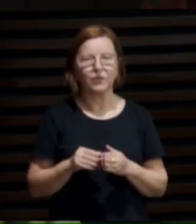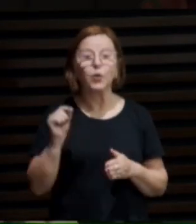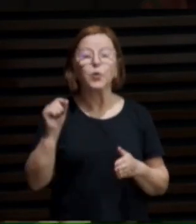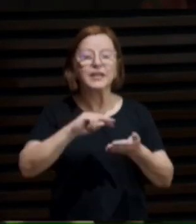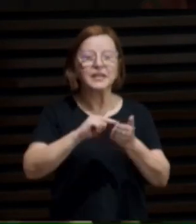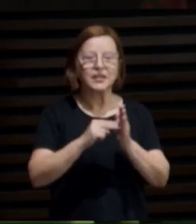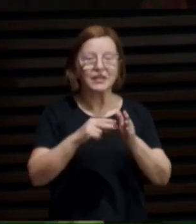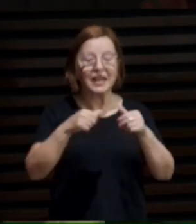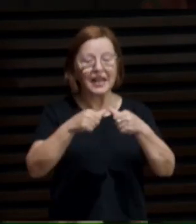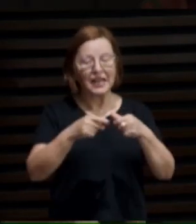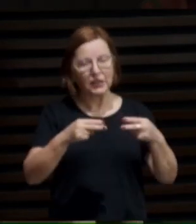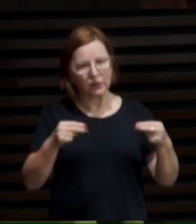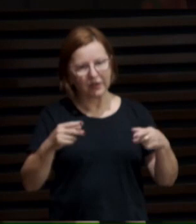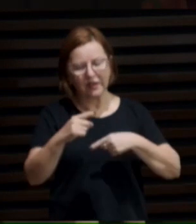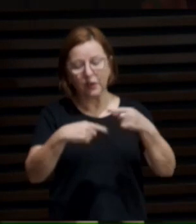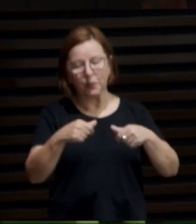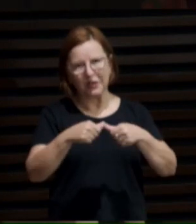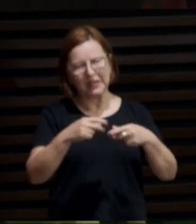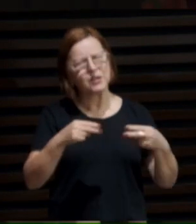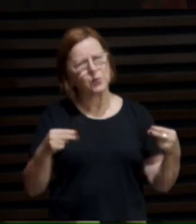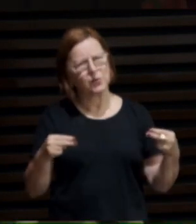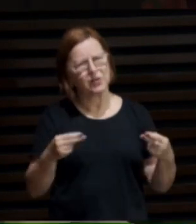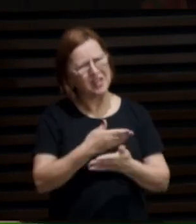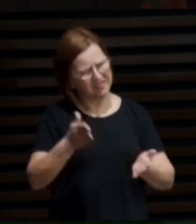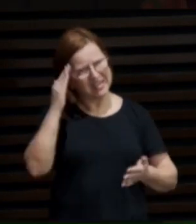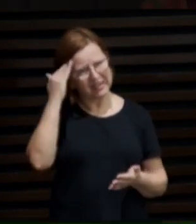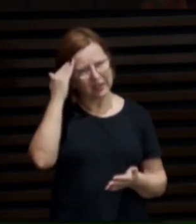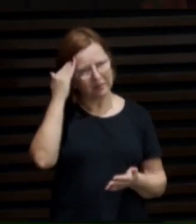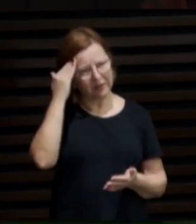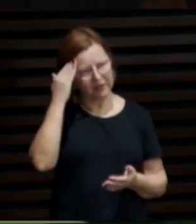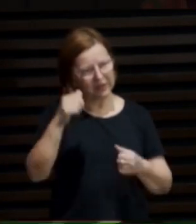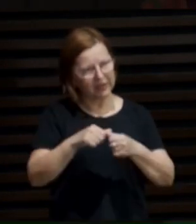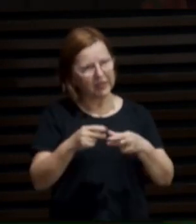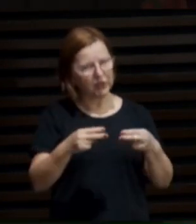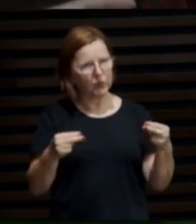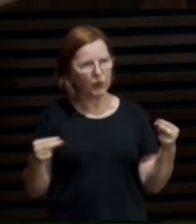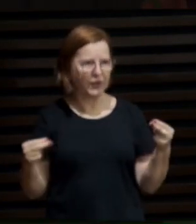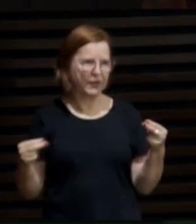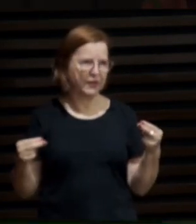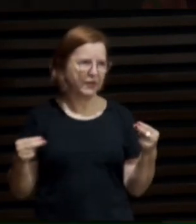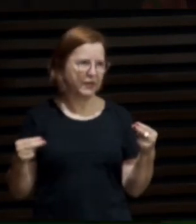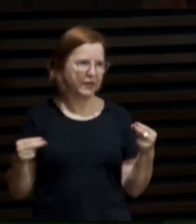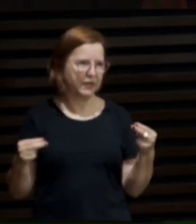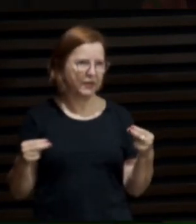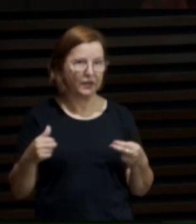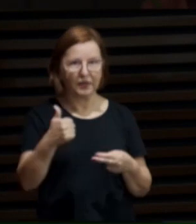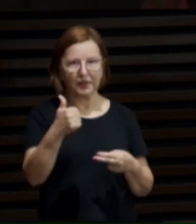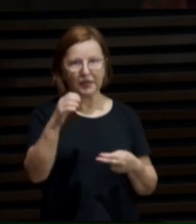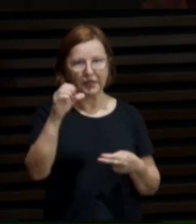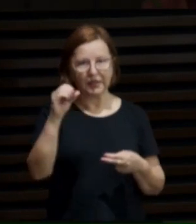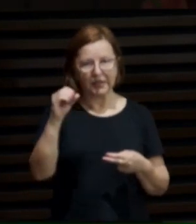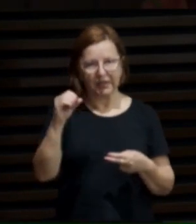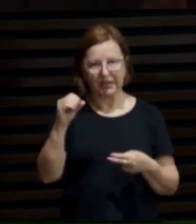significa estas coisas, depois dessas coisas? Você sabe? Essas coisas são 100 anos de